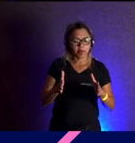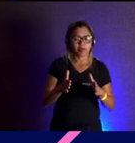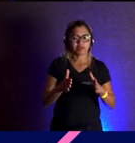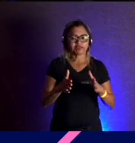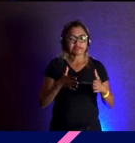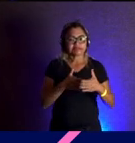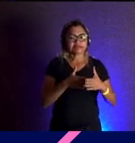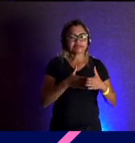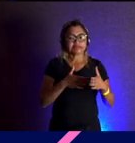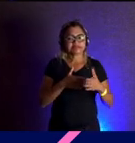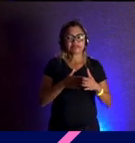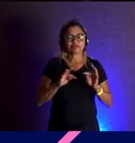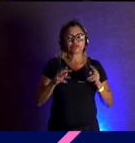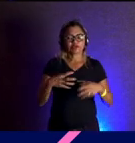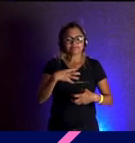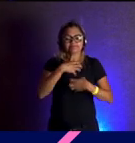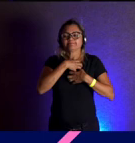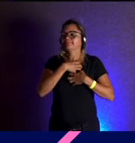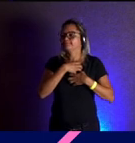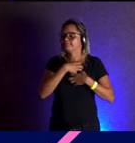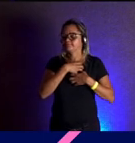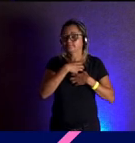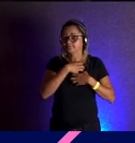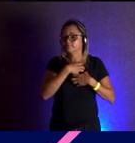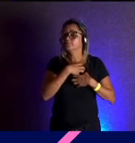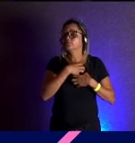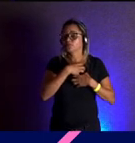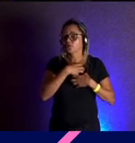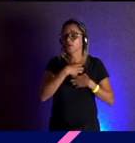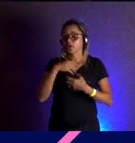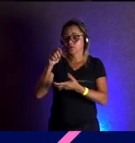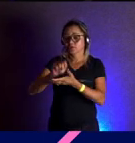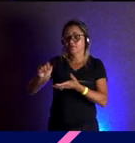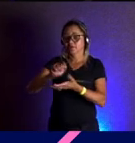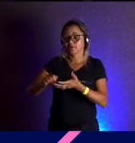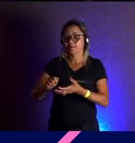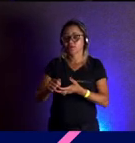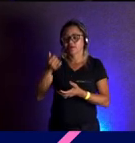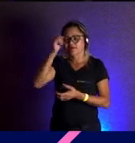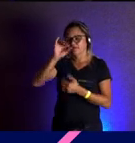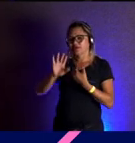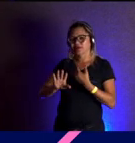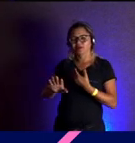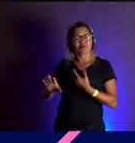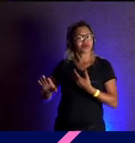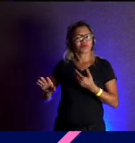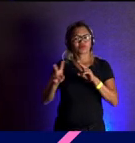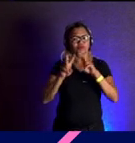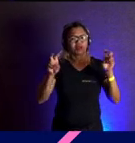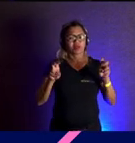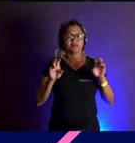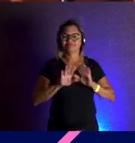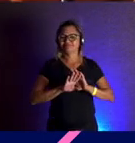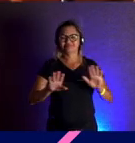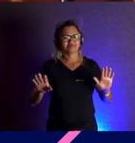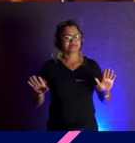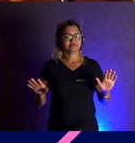momento todos nós sentimos que o que a gente escrevia, não, as pessoas estavam evitando o que a gente produzia, né?